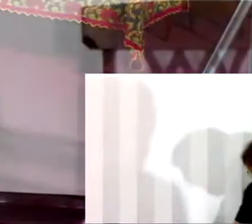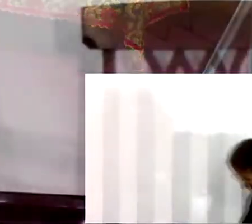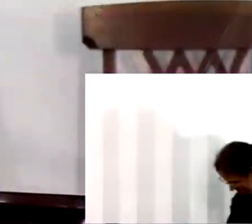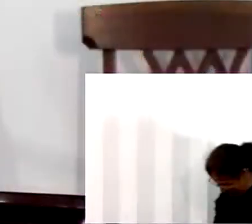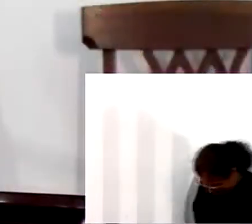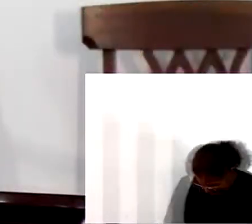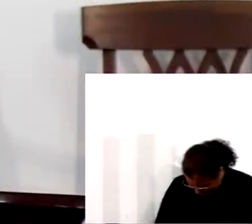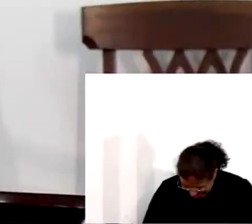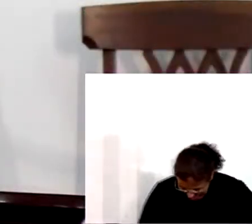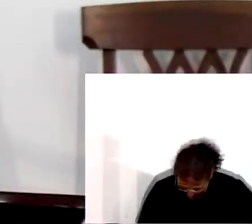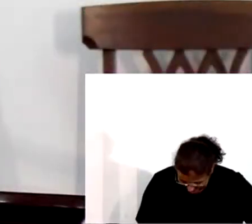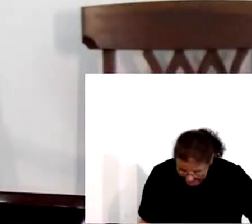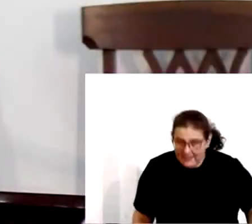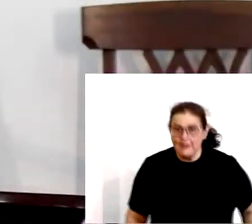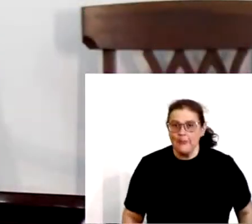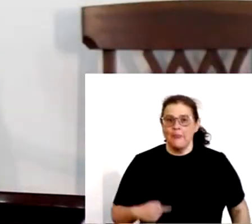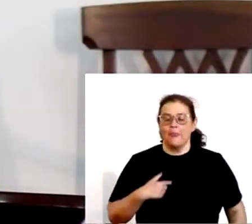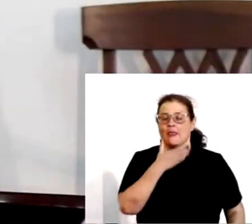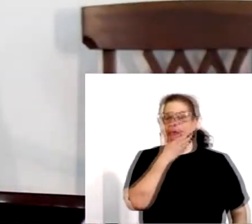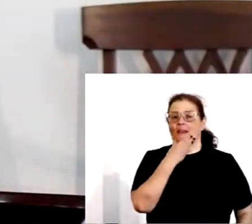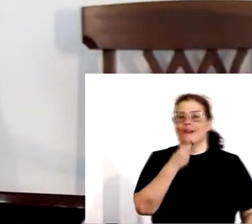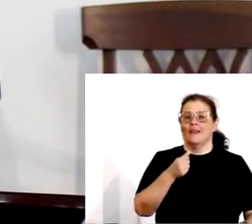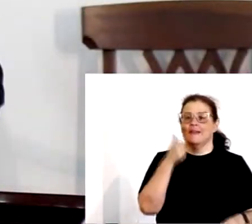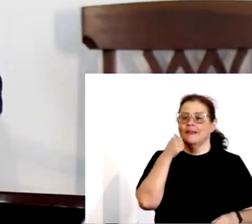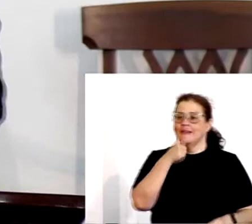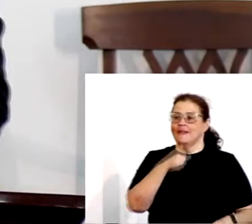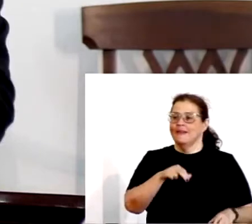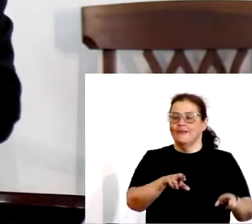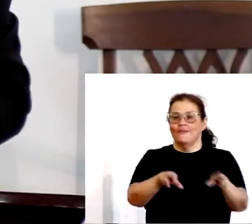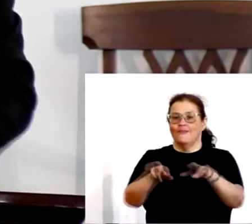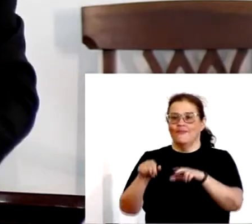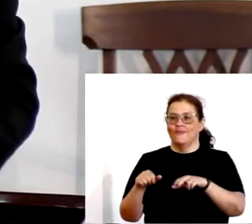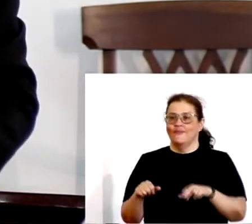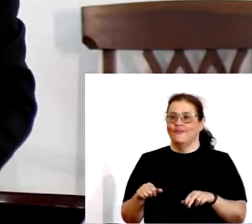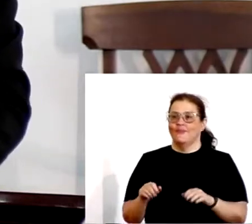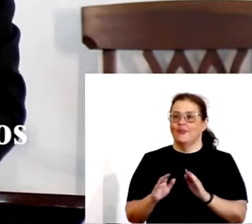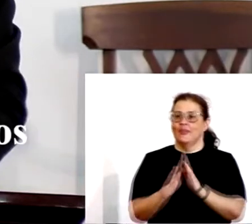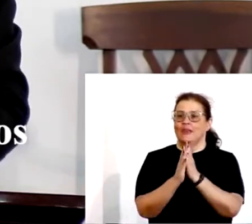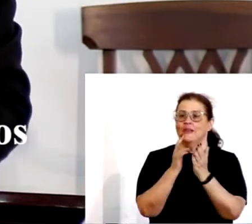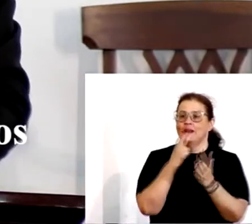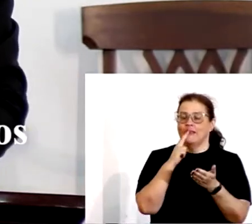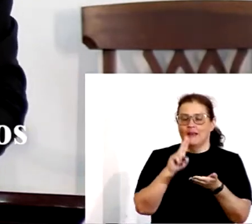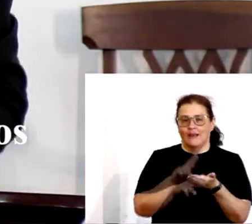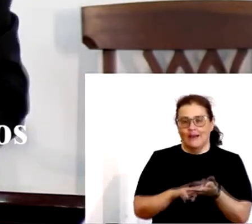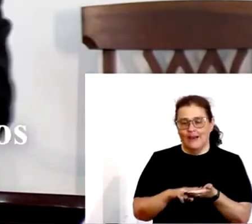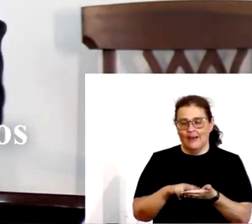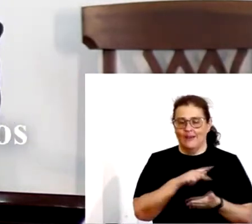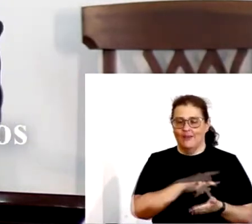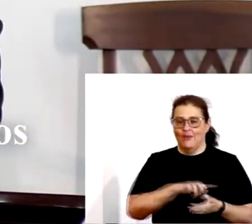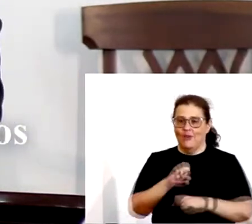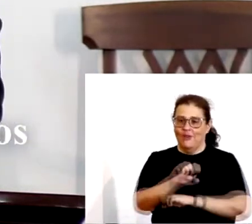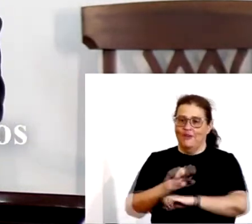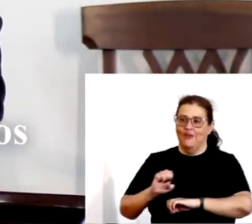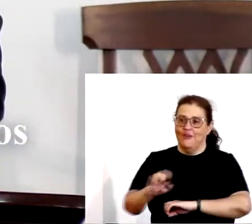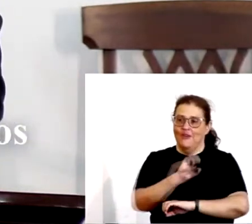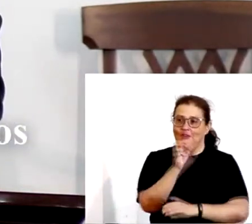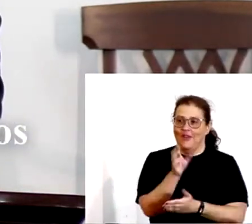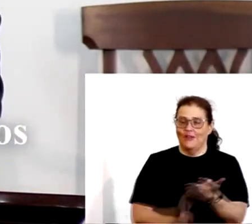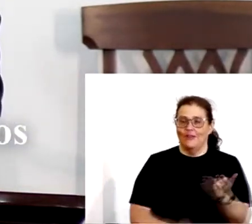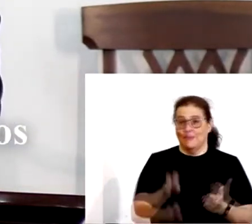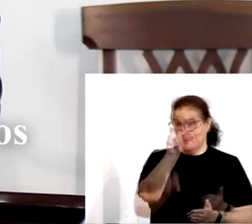Abra sua Bíblia, meu querido irmão, minha querida irmã, na carta de Paulo aos Efésios, capítulo